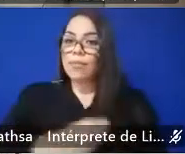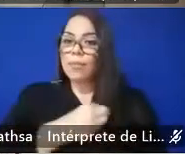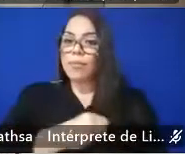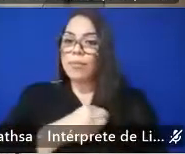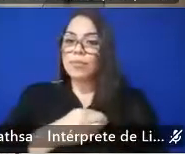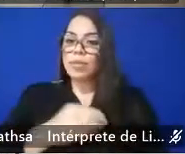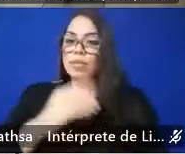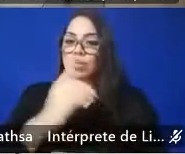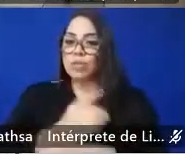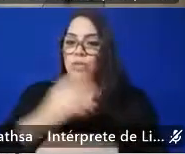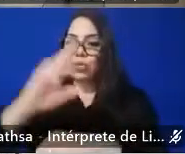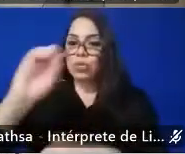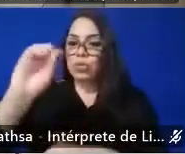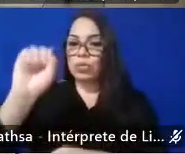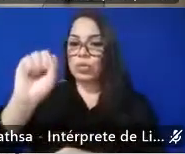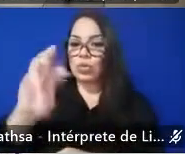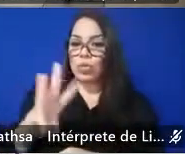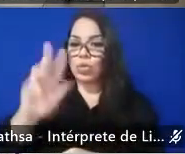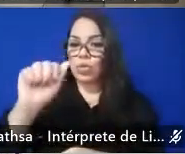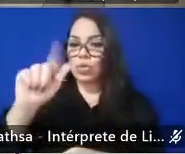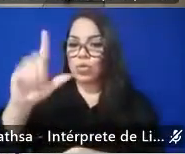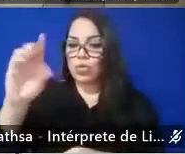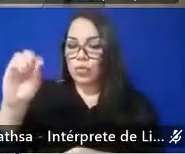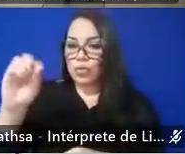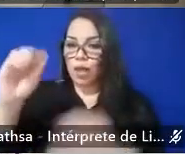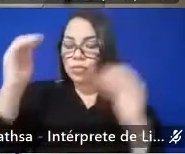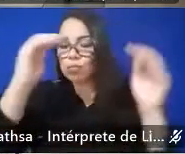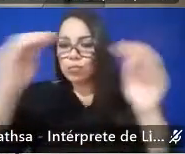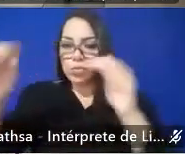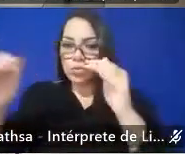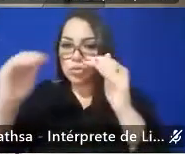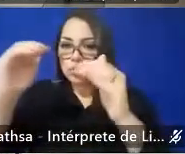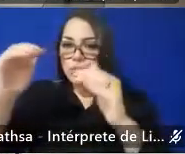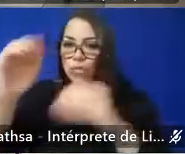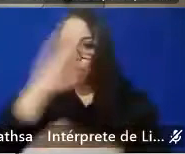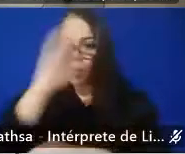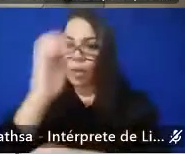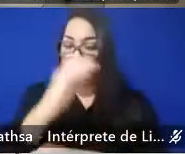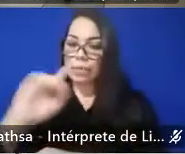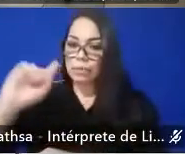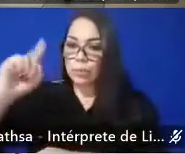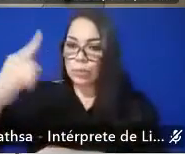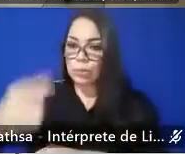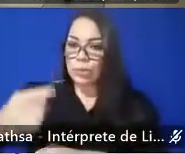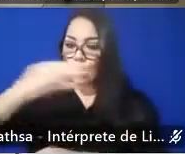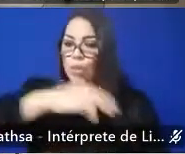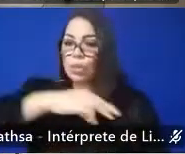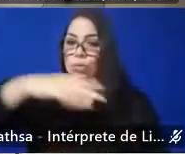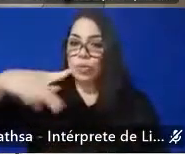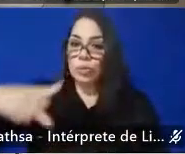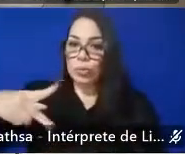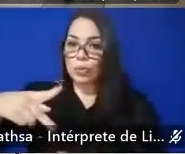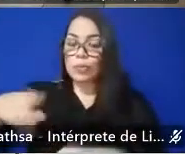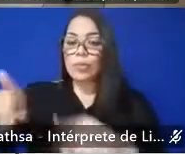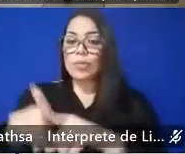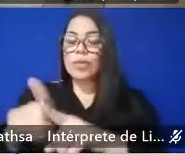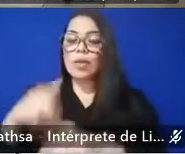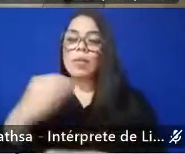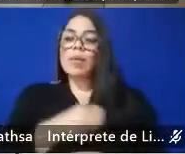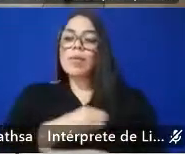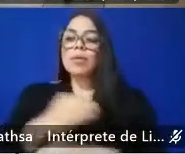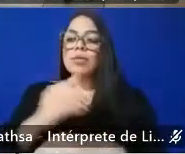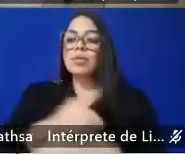Albuquerque imprimir honra como corregedor Nacional do Ministério Público a presença do Dr Cláudio vou